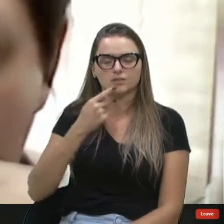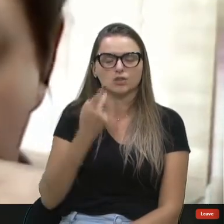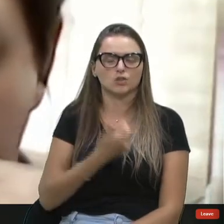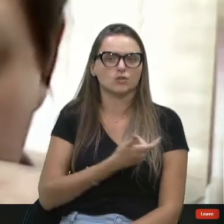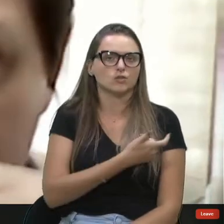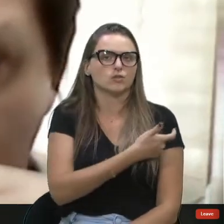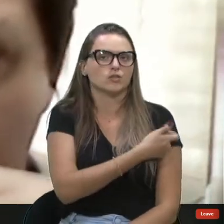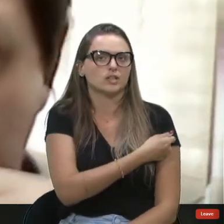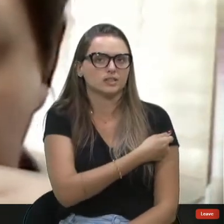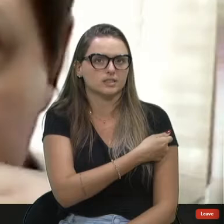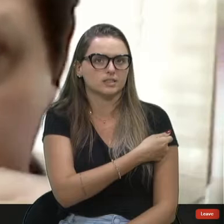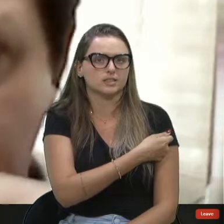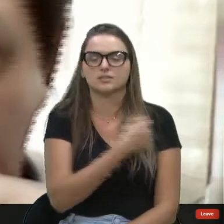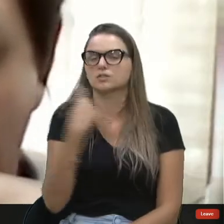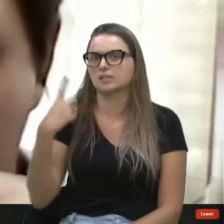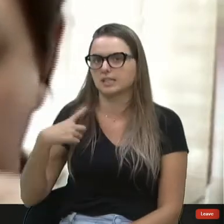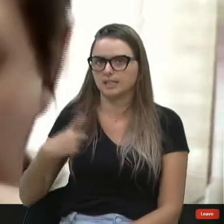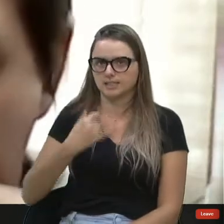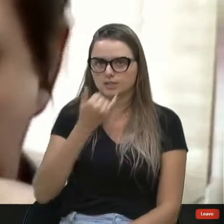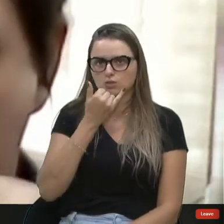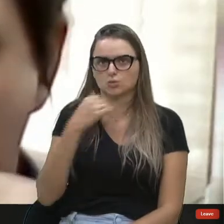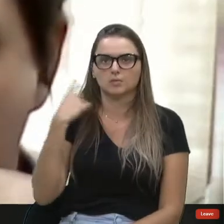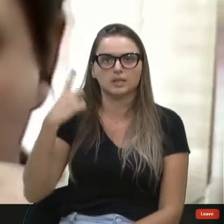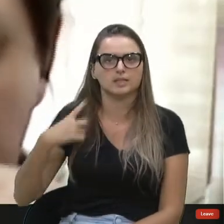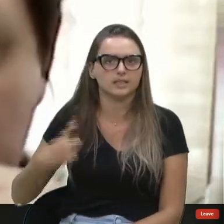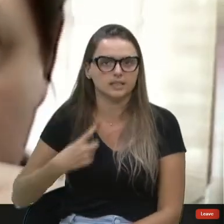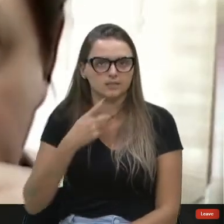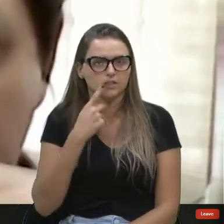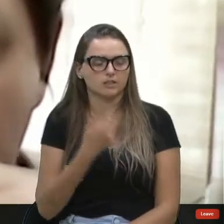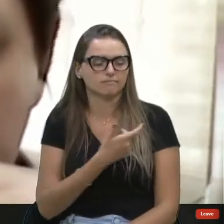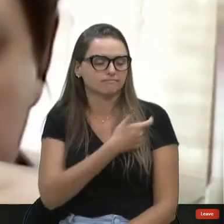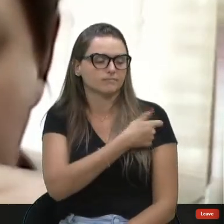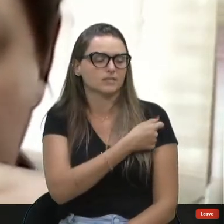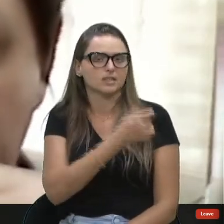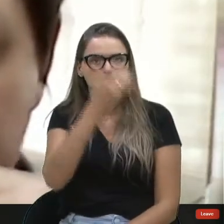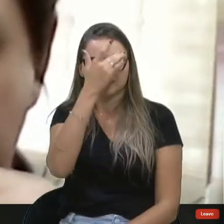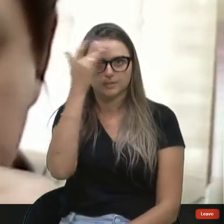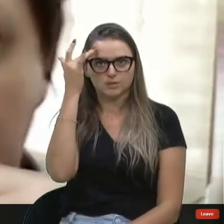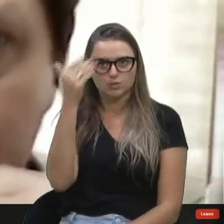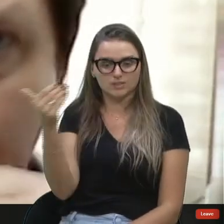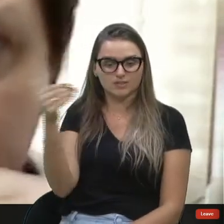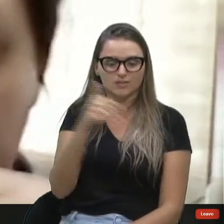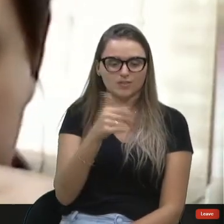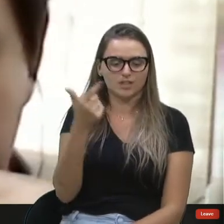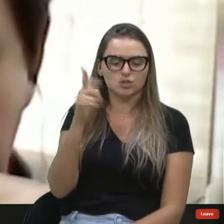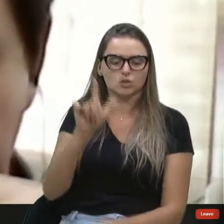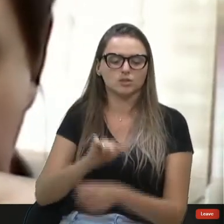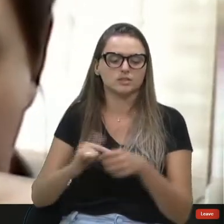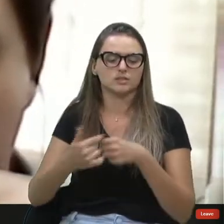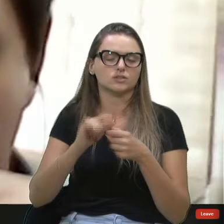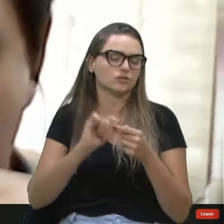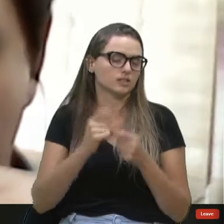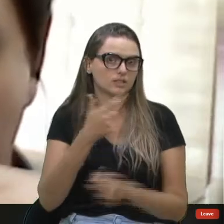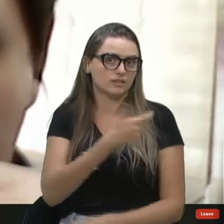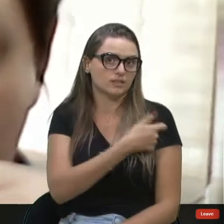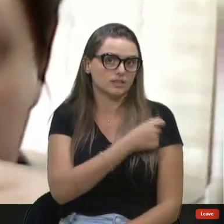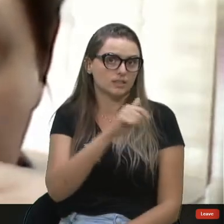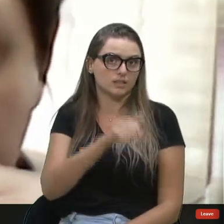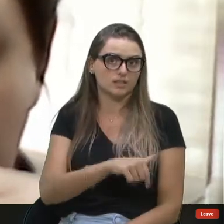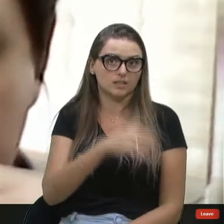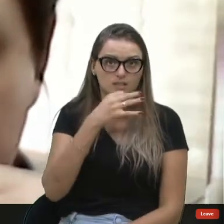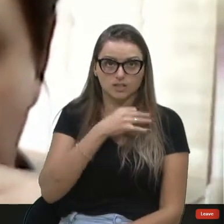exemplo, a Denise, que falou, né? Que as pessoas vêm de outras cidades fazer a vacina aqui em Caxias.